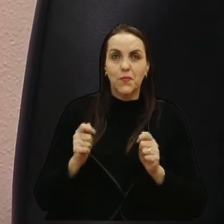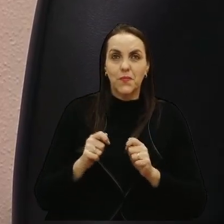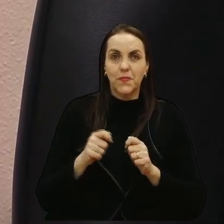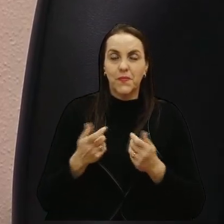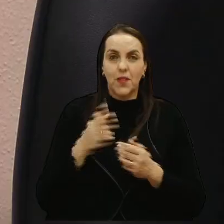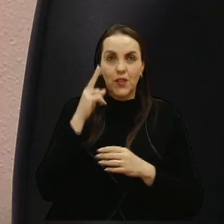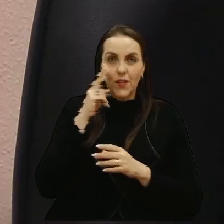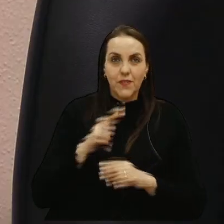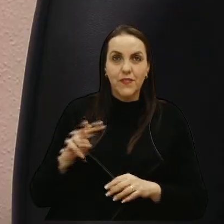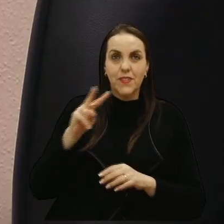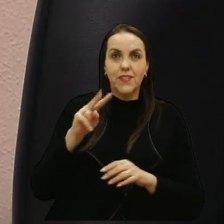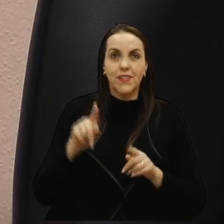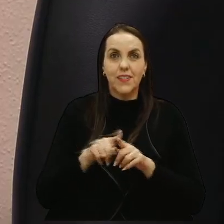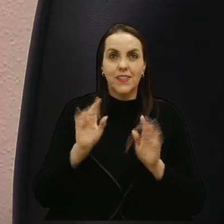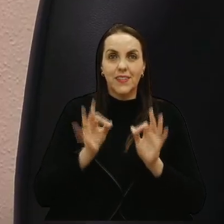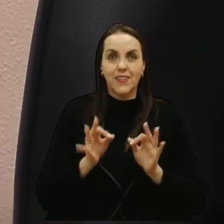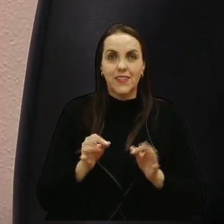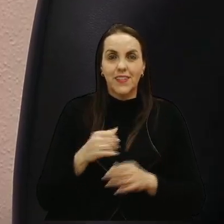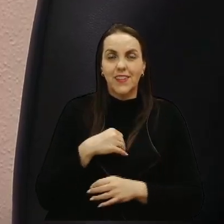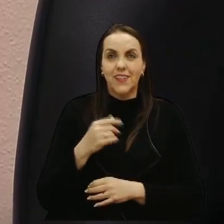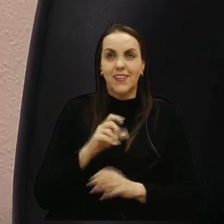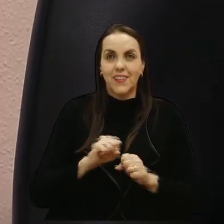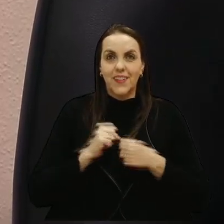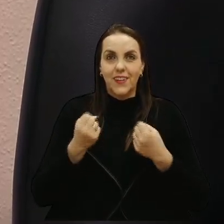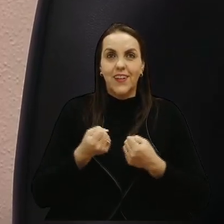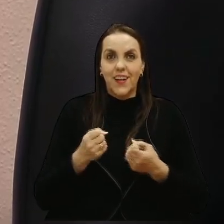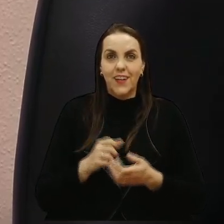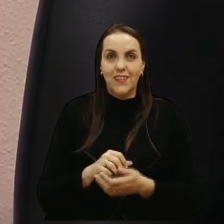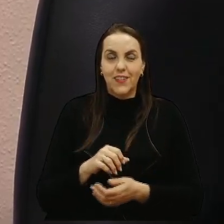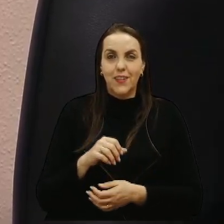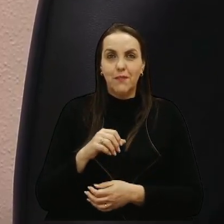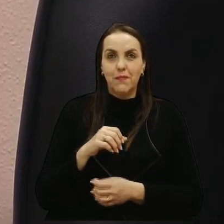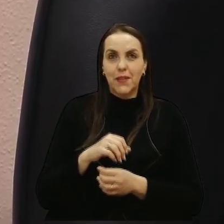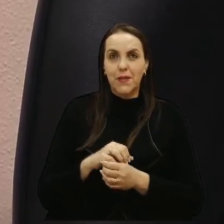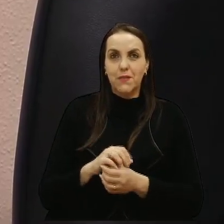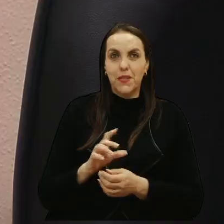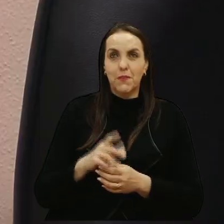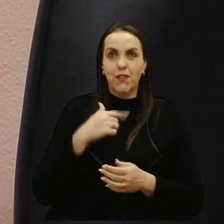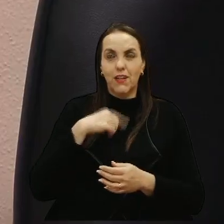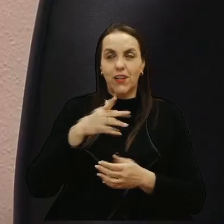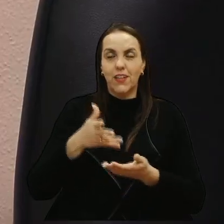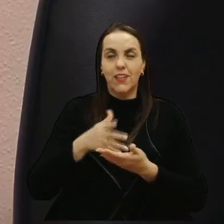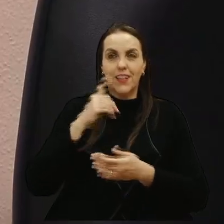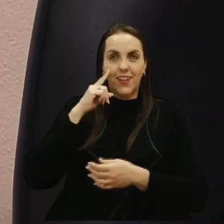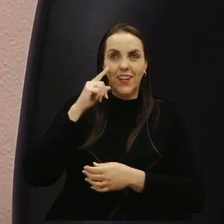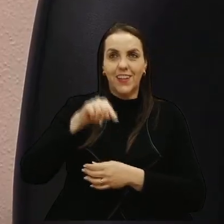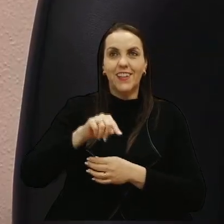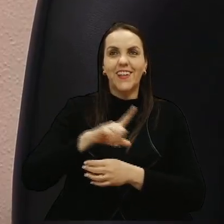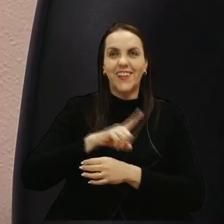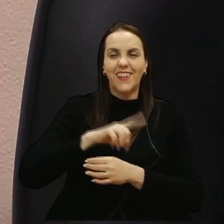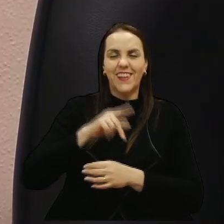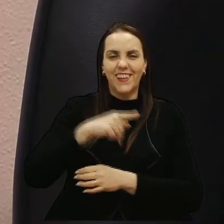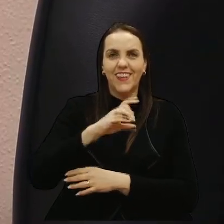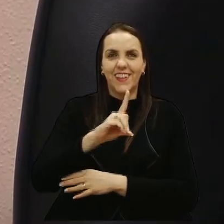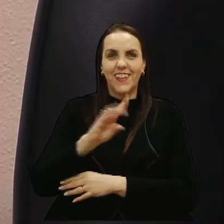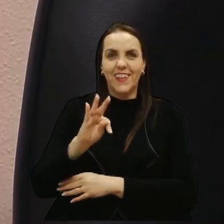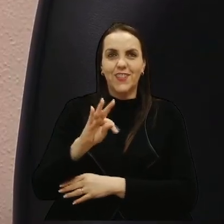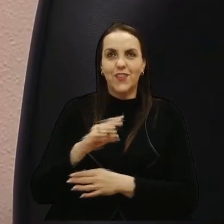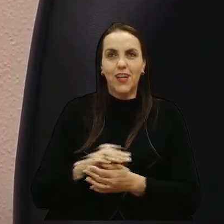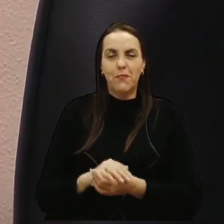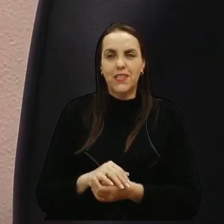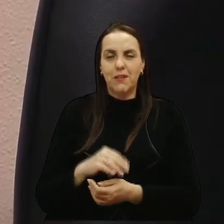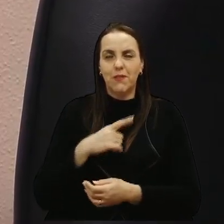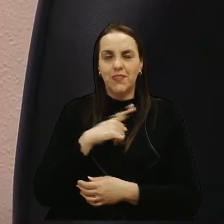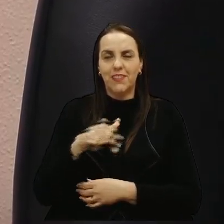nossa visão. Tenho certeza que o senhor vai se esforçar. Olha só, nós do PCdoB estamos aqui parabenizando um vereador do PDT que está na base do governo,